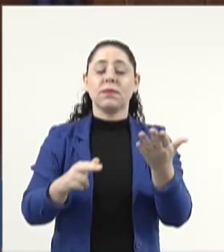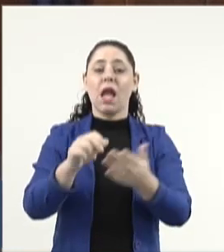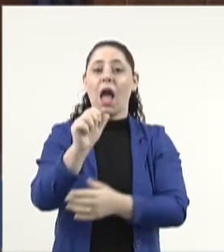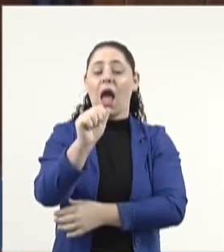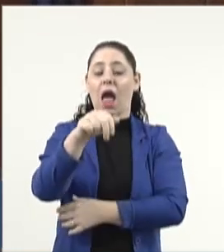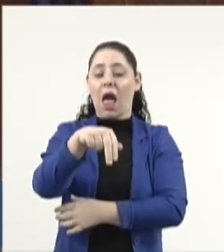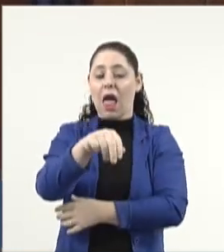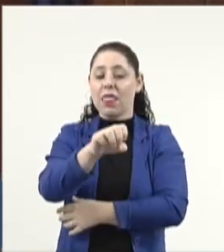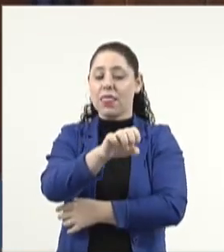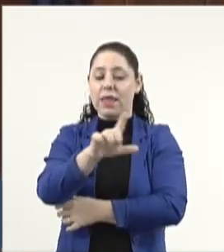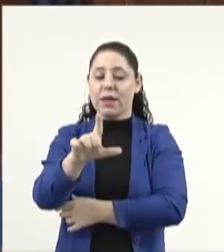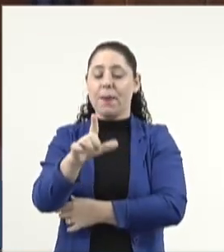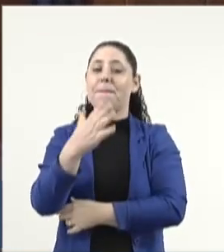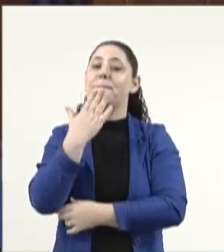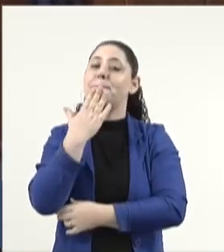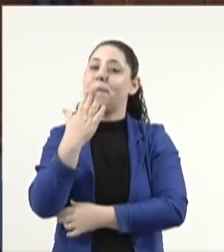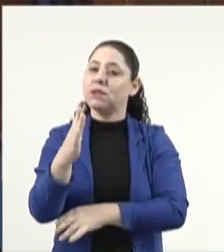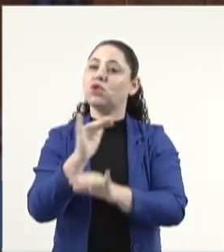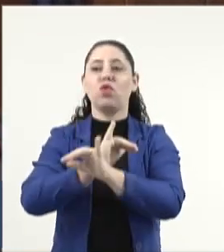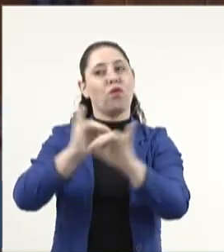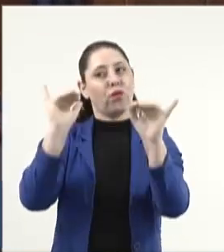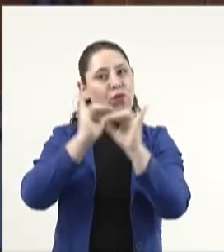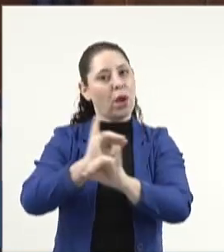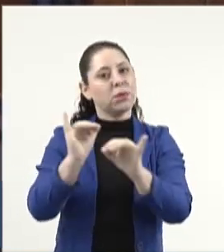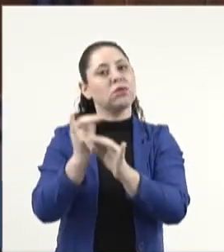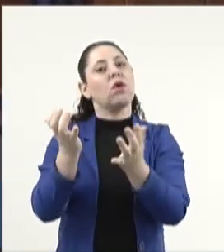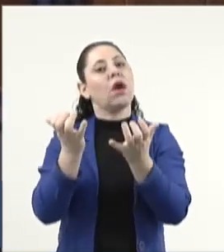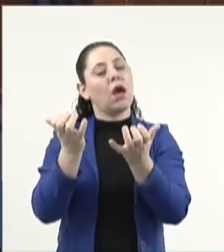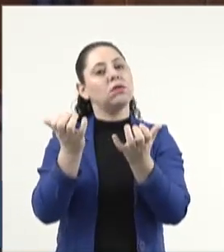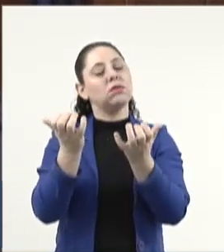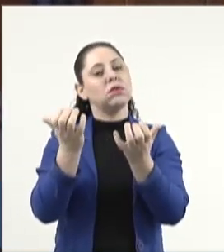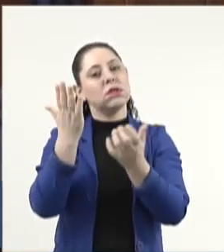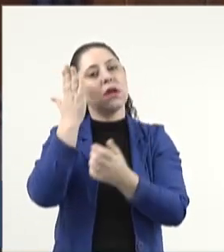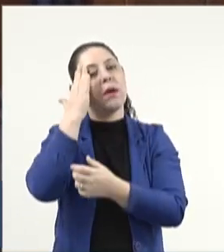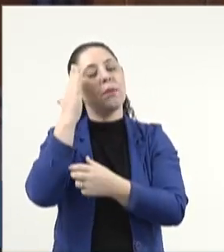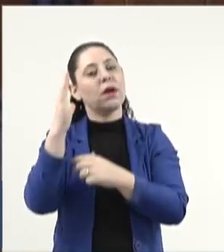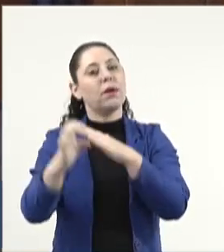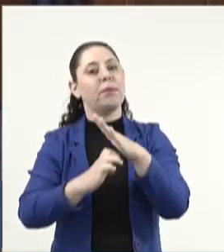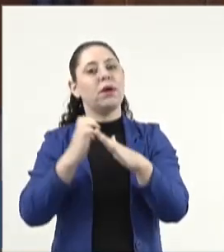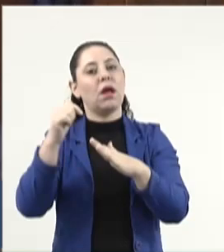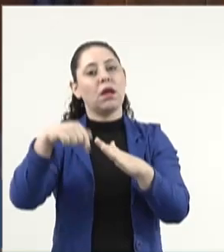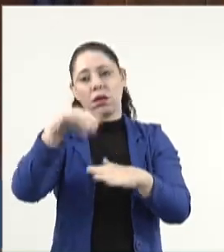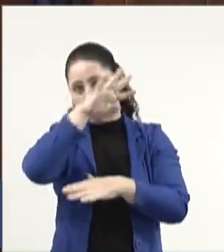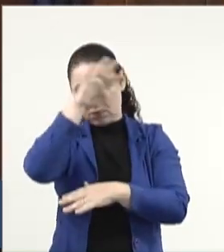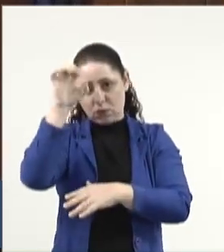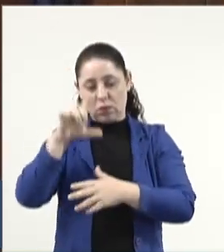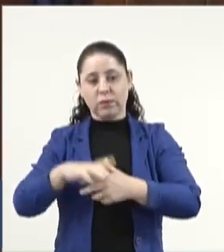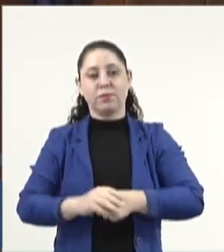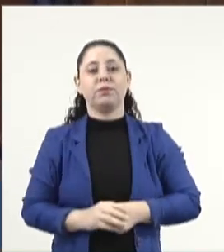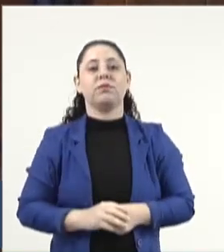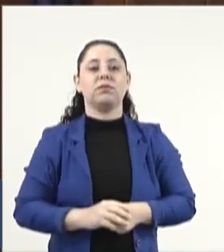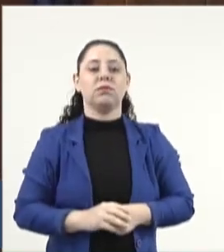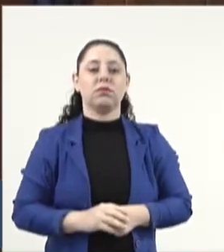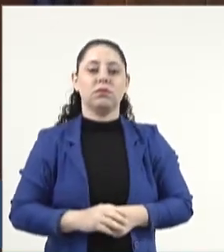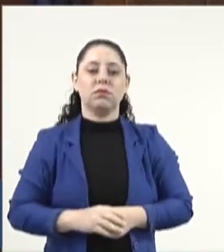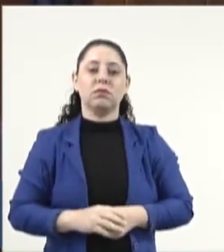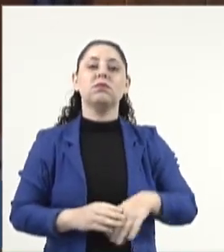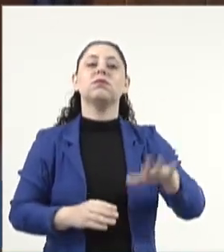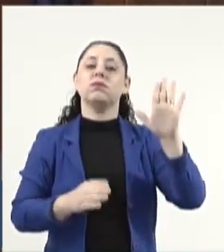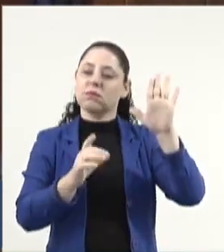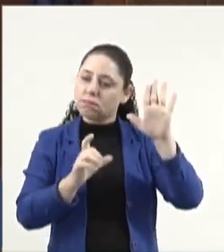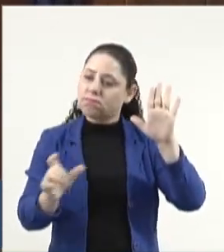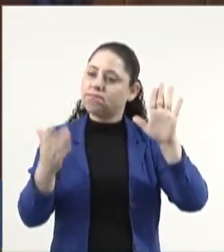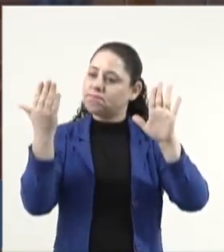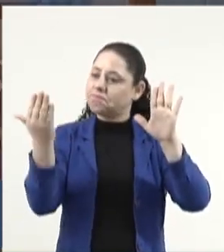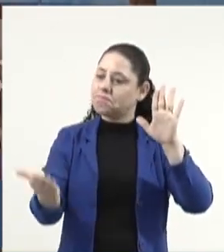ANEEL solicitando uma série de informações sobre a empresa aqui do Mato Grosso do Sul. Concedo mais uma parte, com